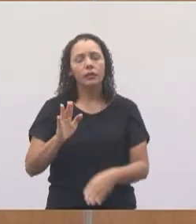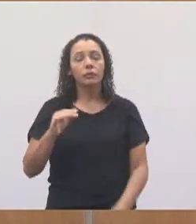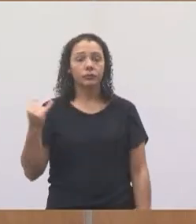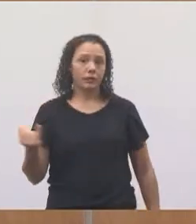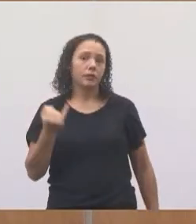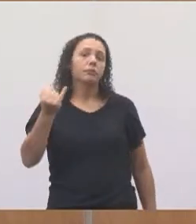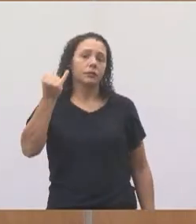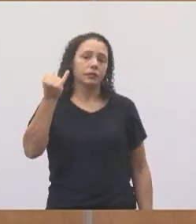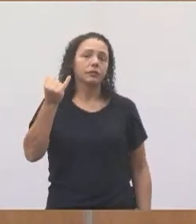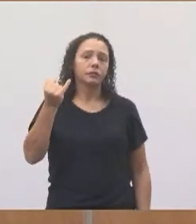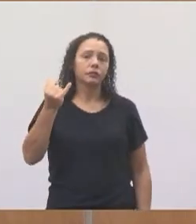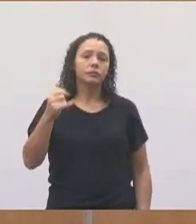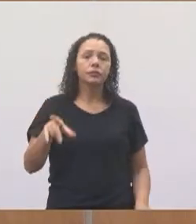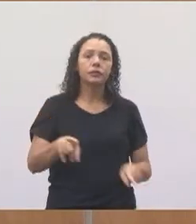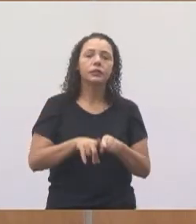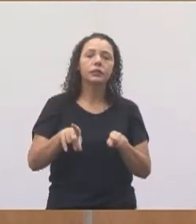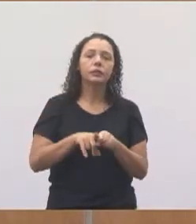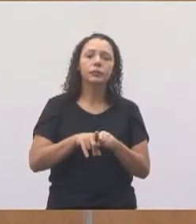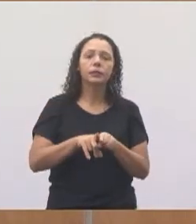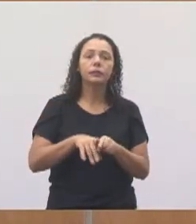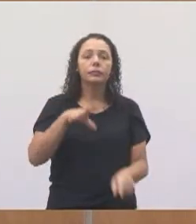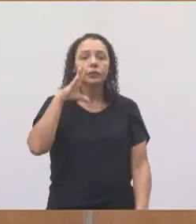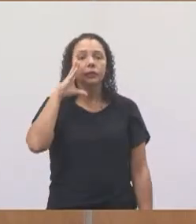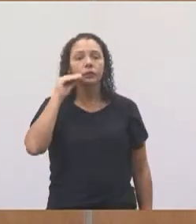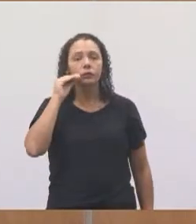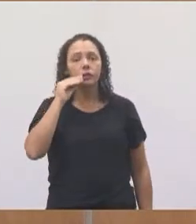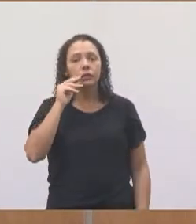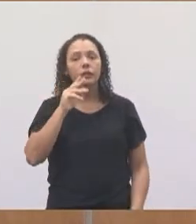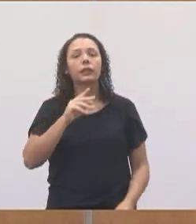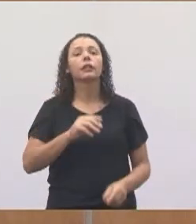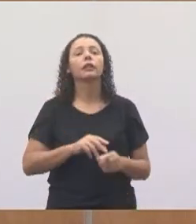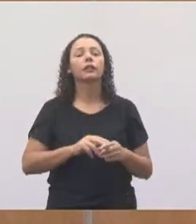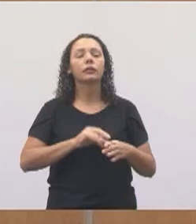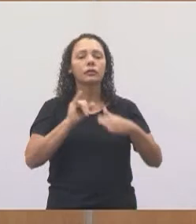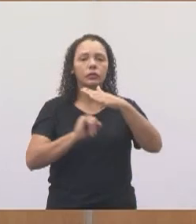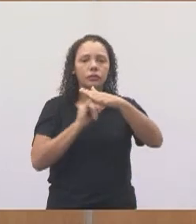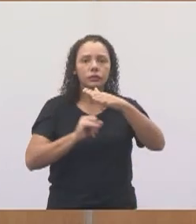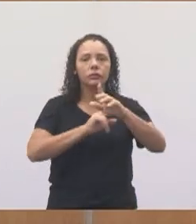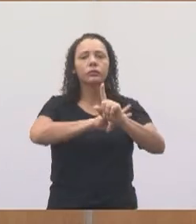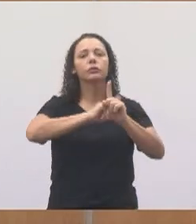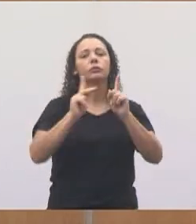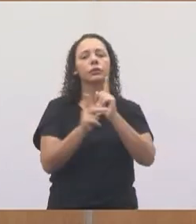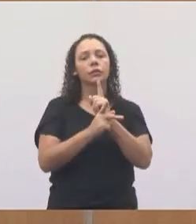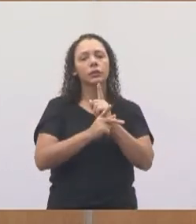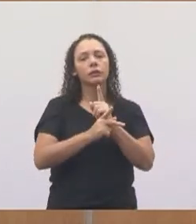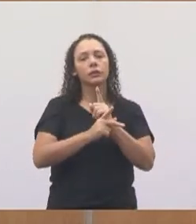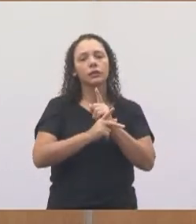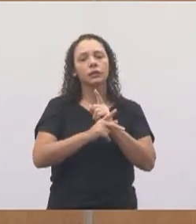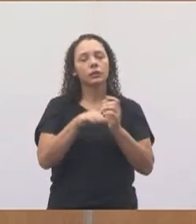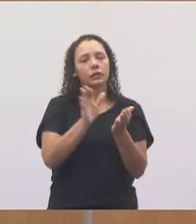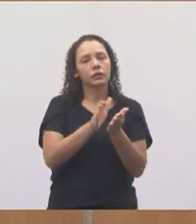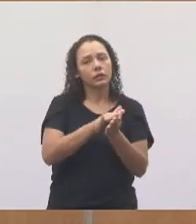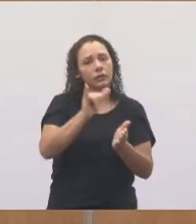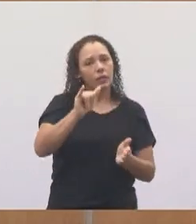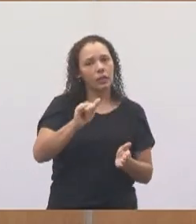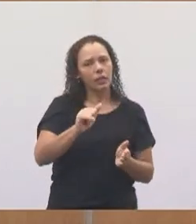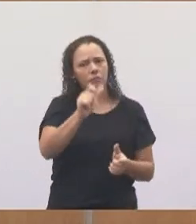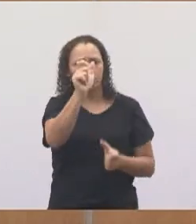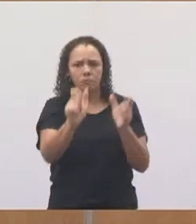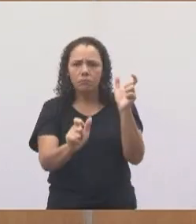Instituto. Dizer que os funcionários do Instituto são pessoas capazes, responsáveis,